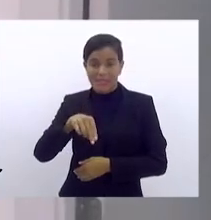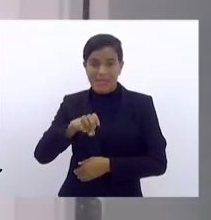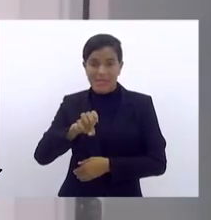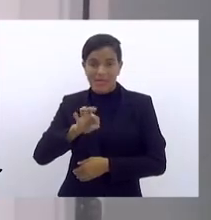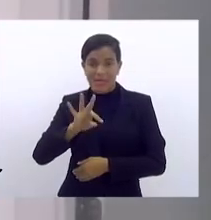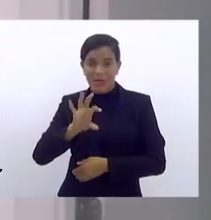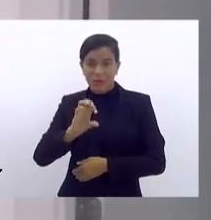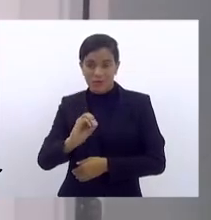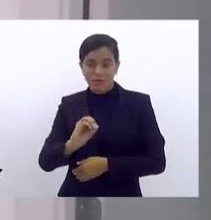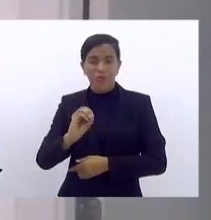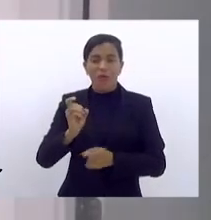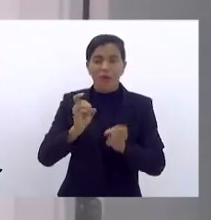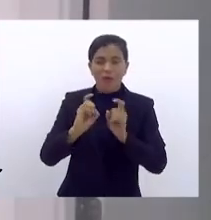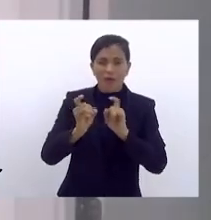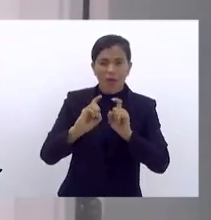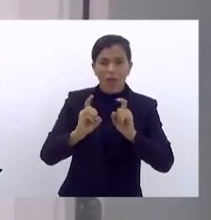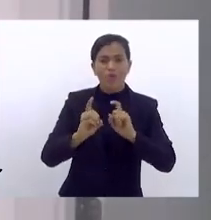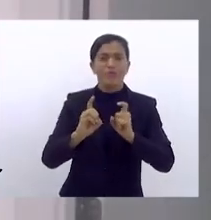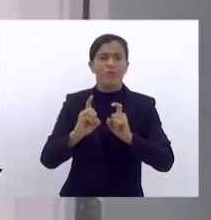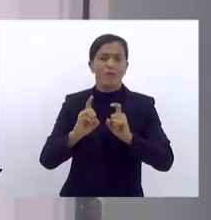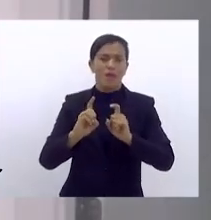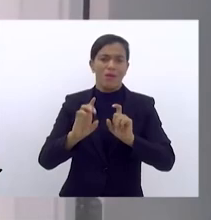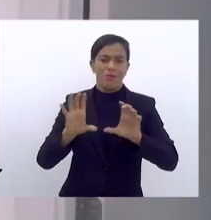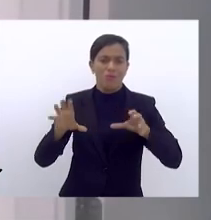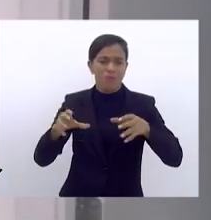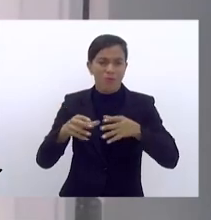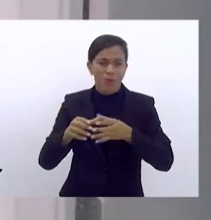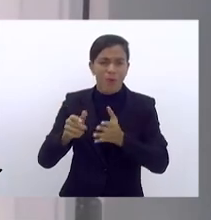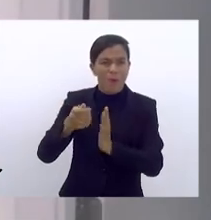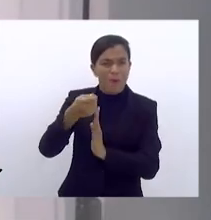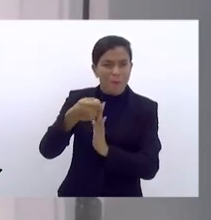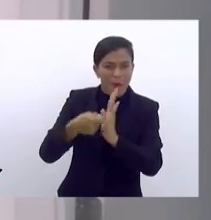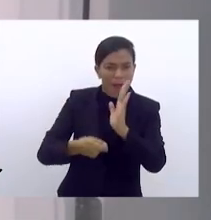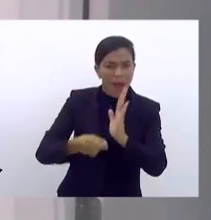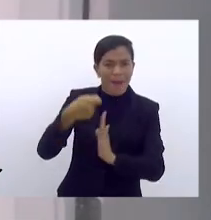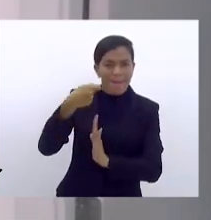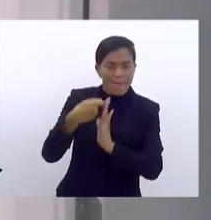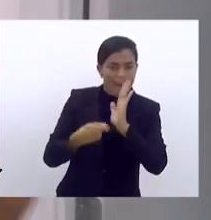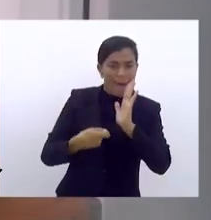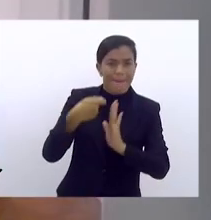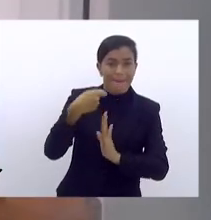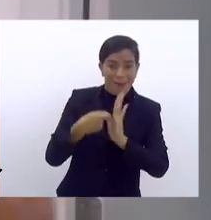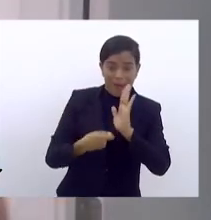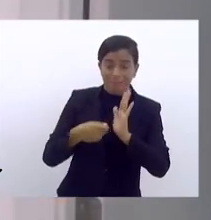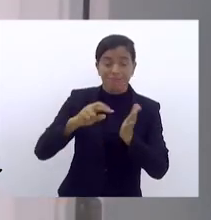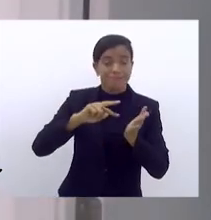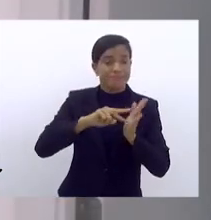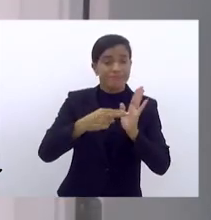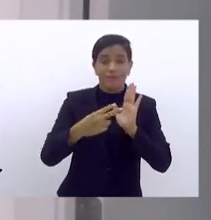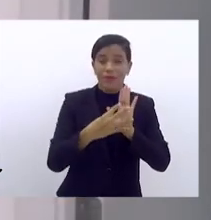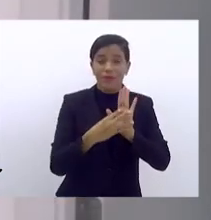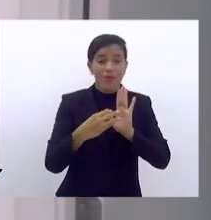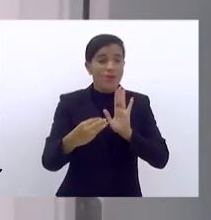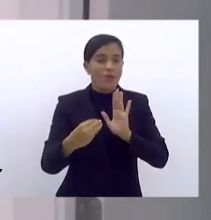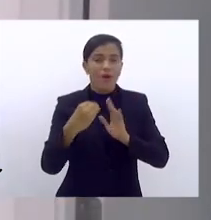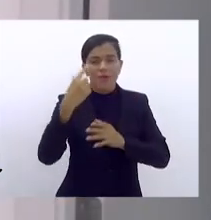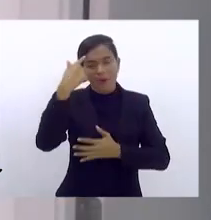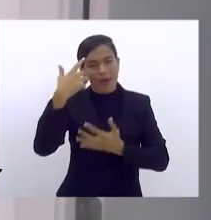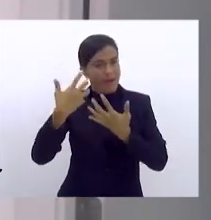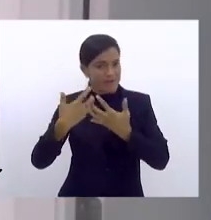e é uma nota que reflete uma reflexão e um posicionamento de pessoas